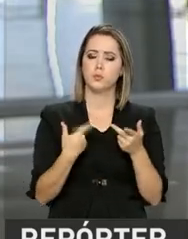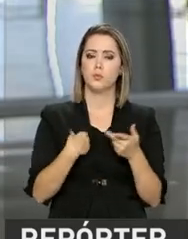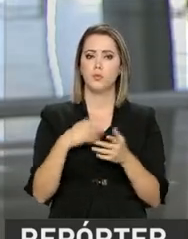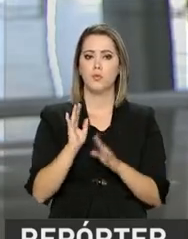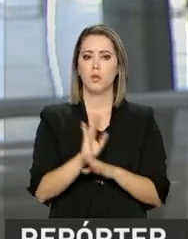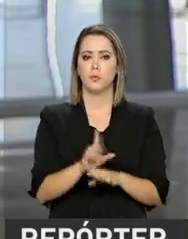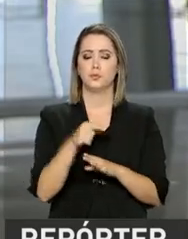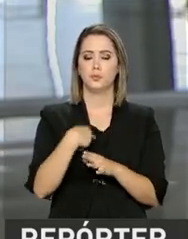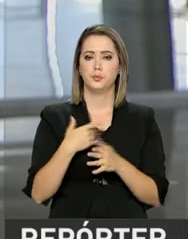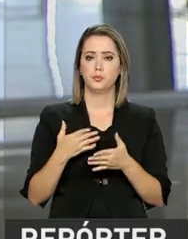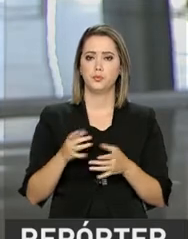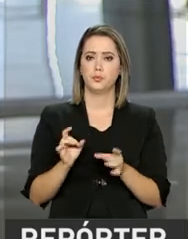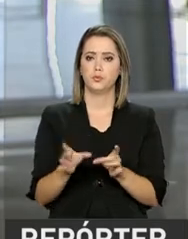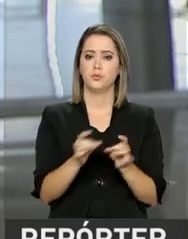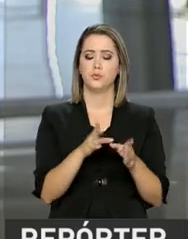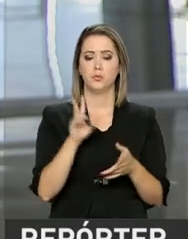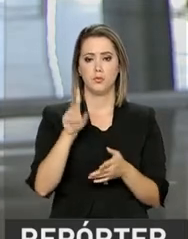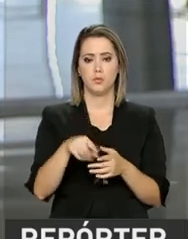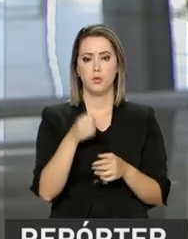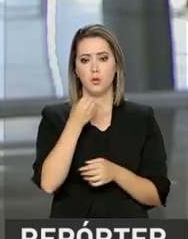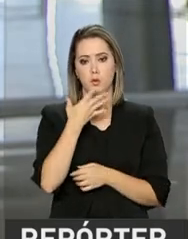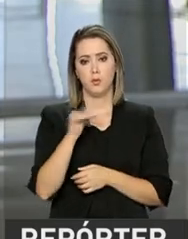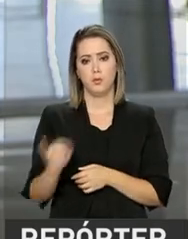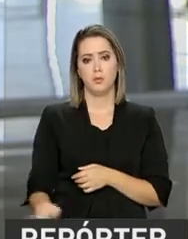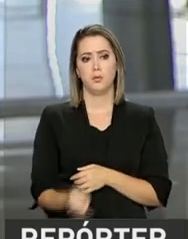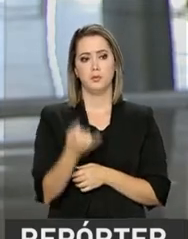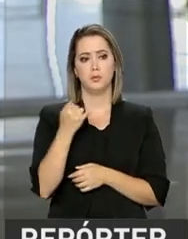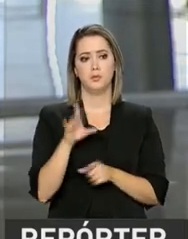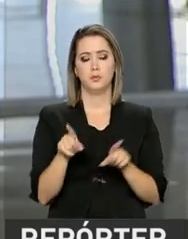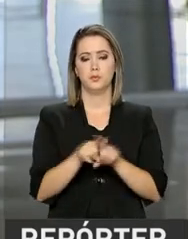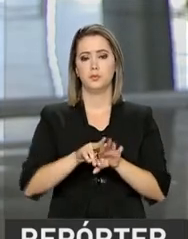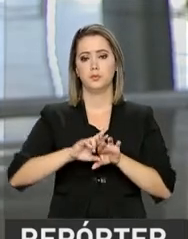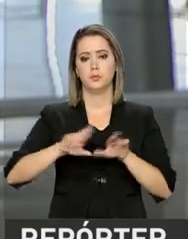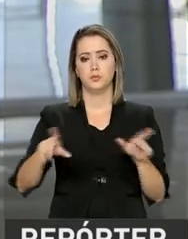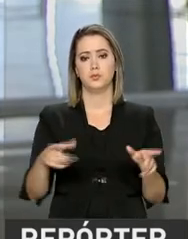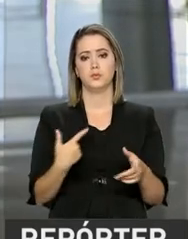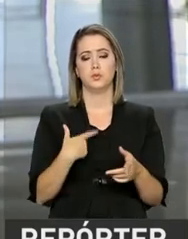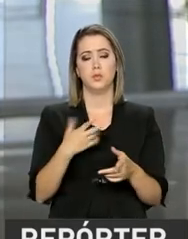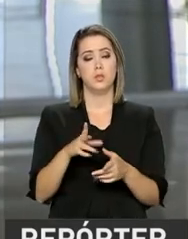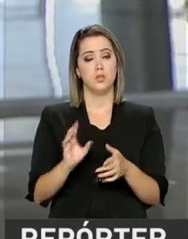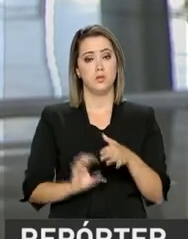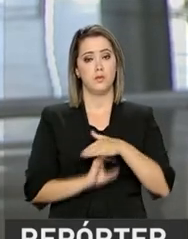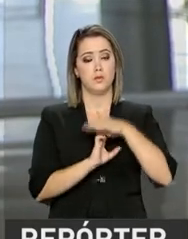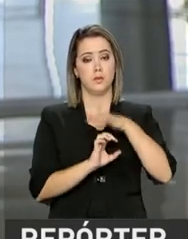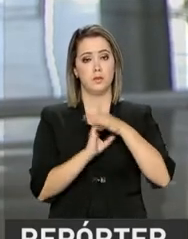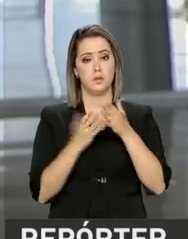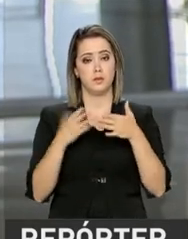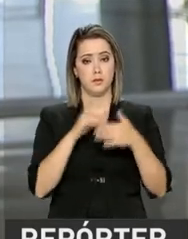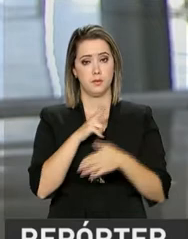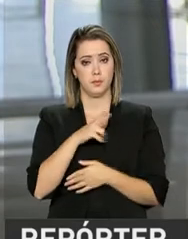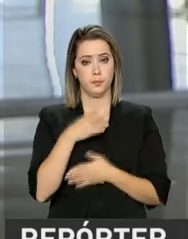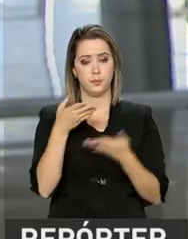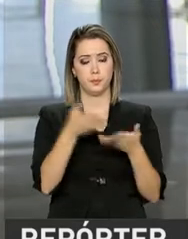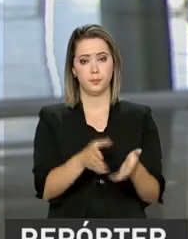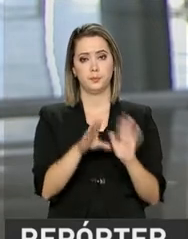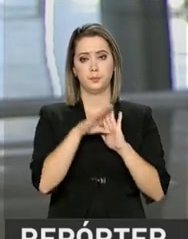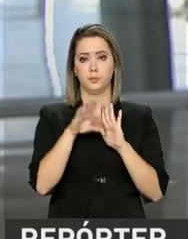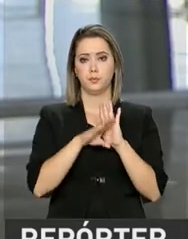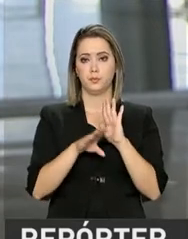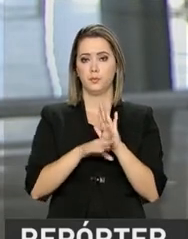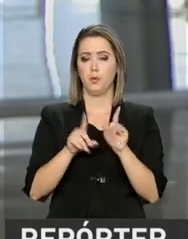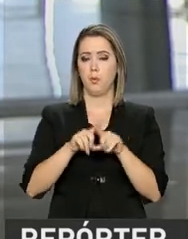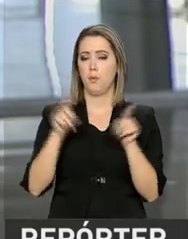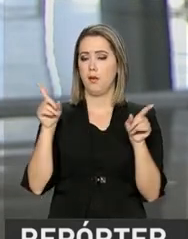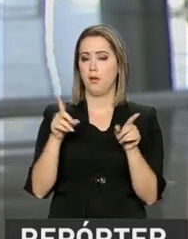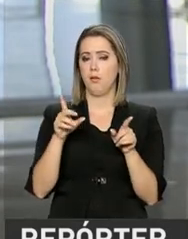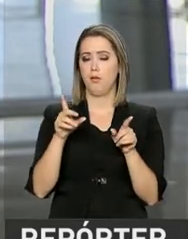o produto ou seja é uma boa oportunidade para a iniciativa privada participar do projeto mais